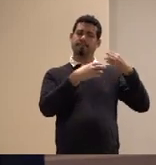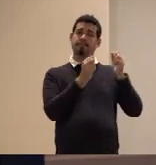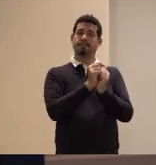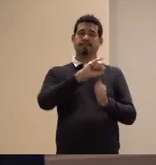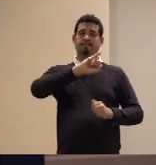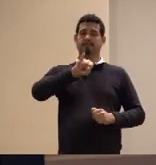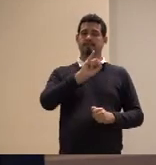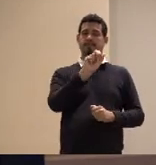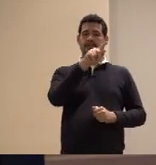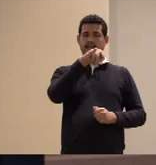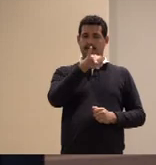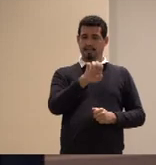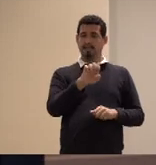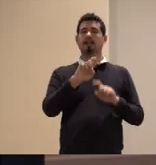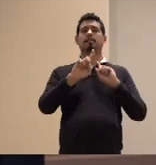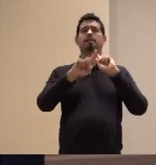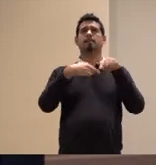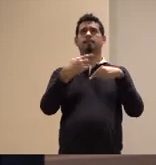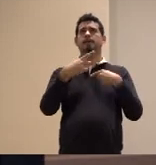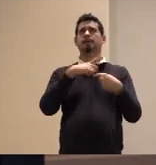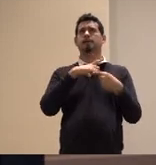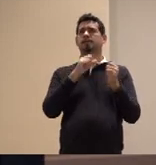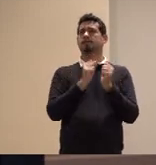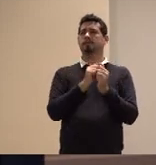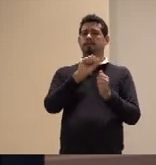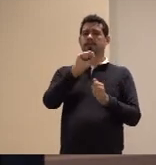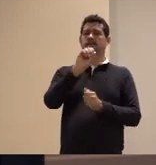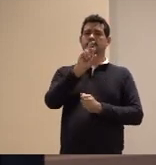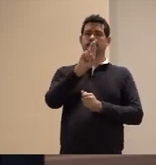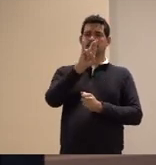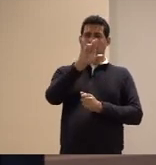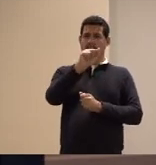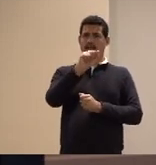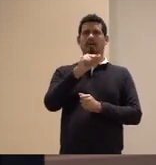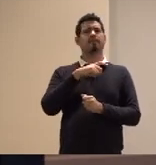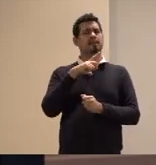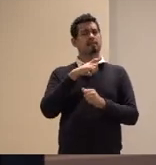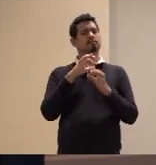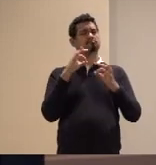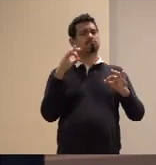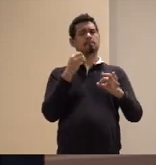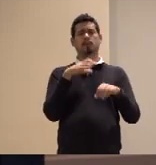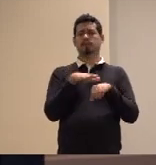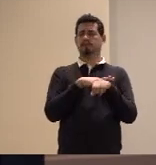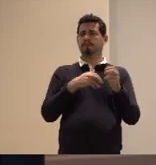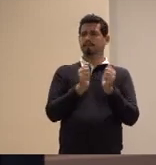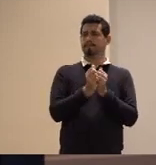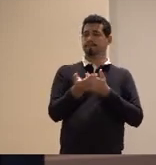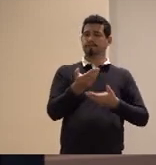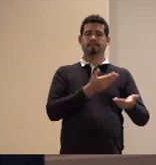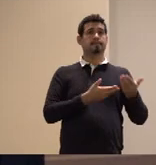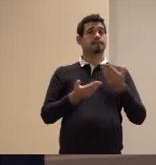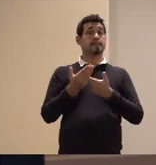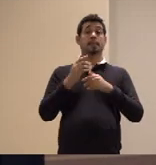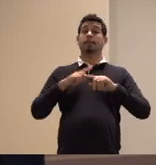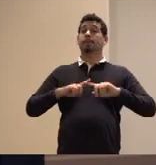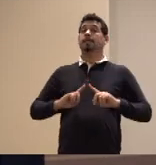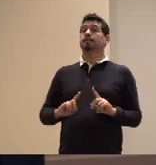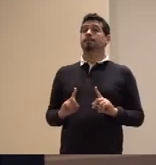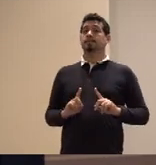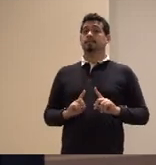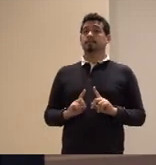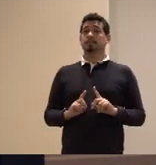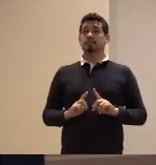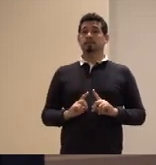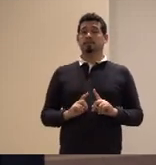Janice, e depois mais um tempo de fala com Ana Soraya, então vou ter bastante tempo para falar com vocês. Mas, né,